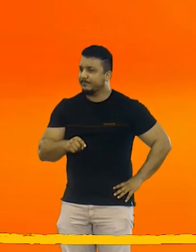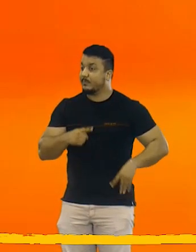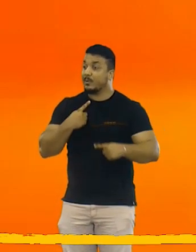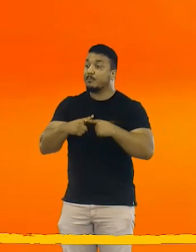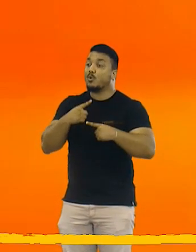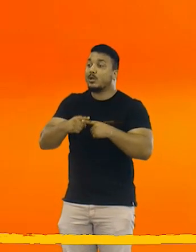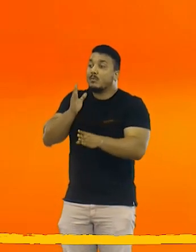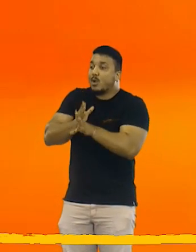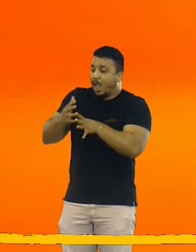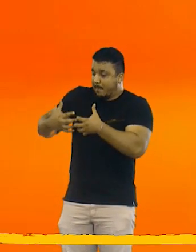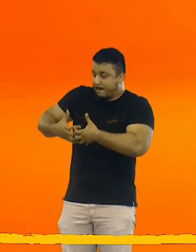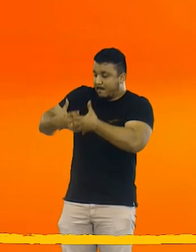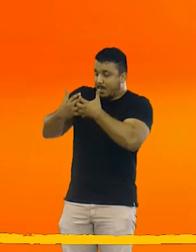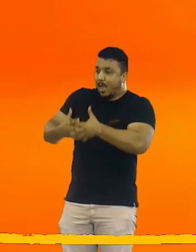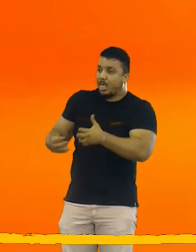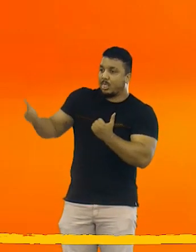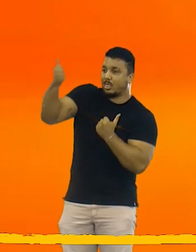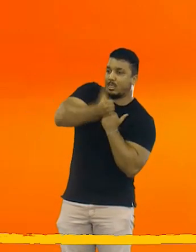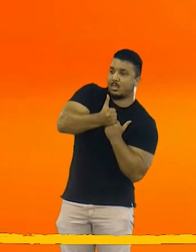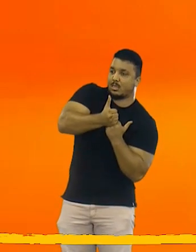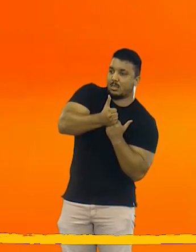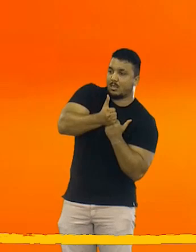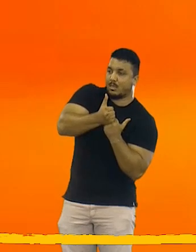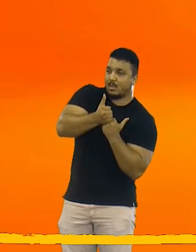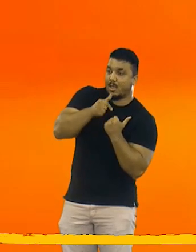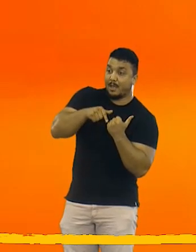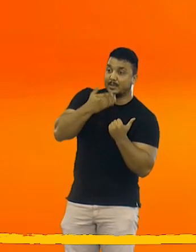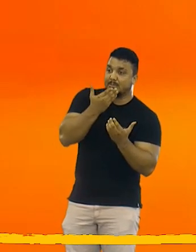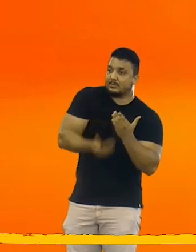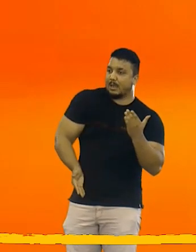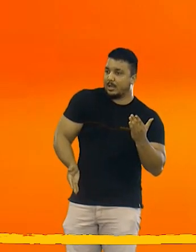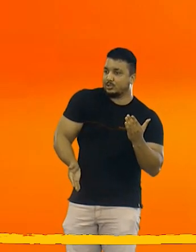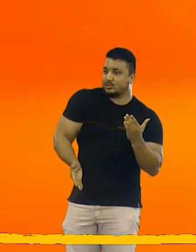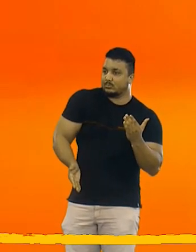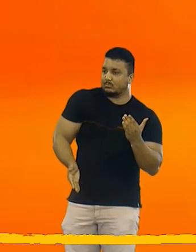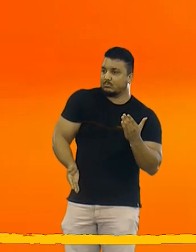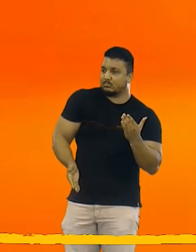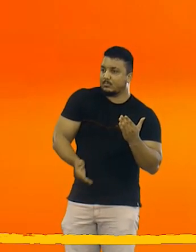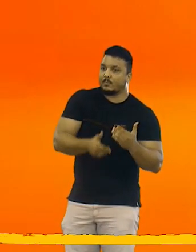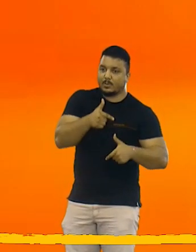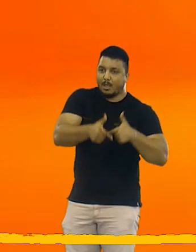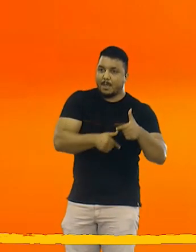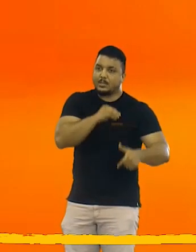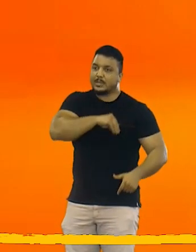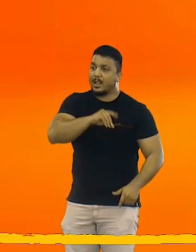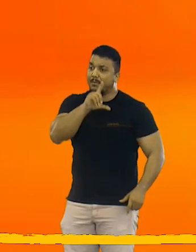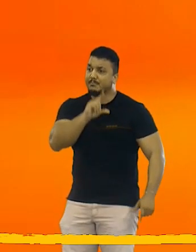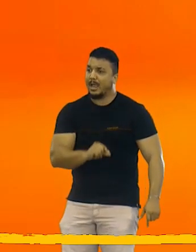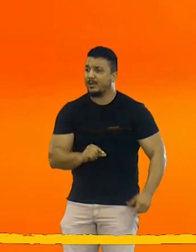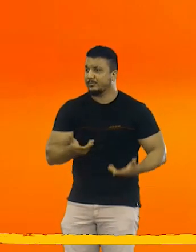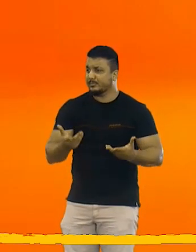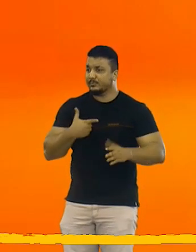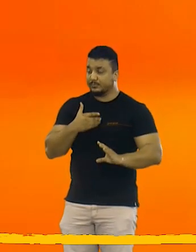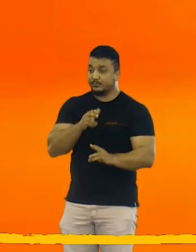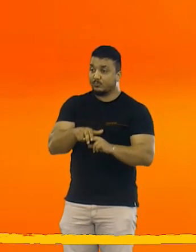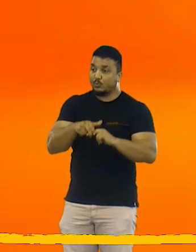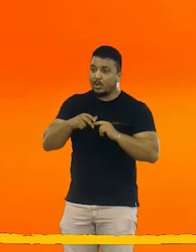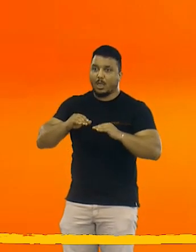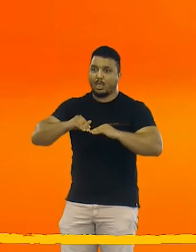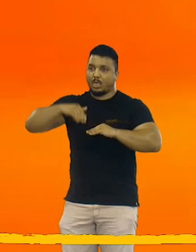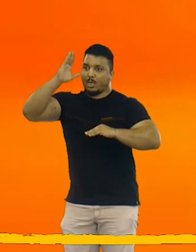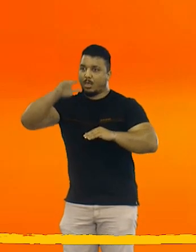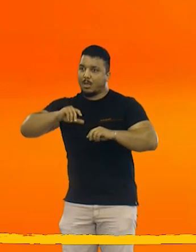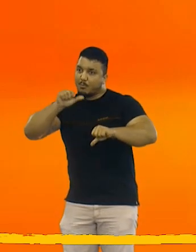produção tecnológica. Não só tecnológica, mas também informacional. Né? Então você vai ter algumas fazendas produtivas em que